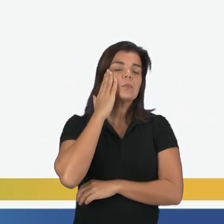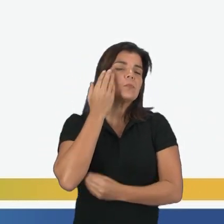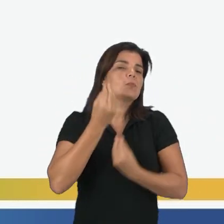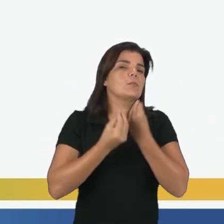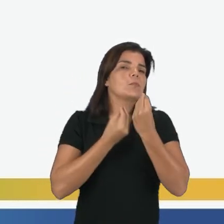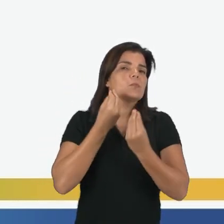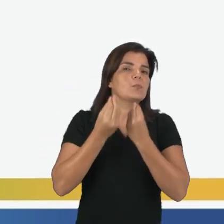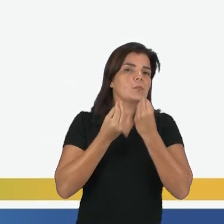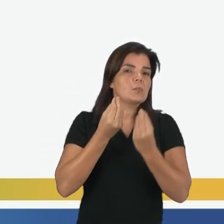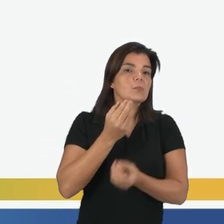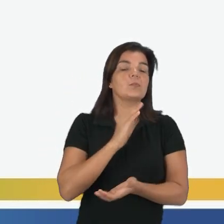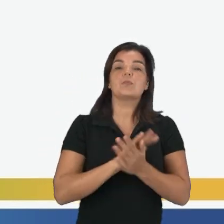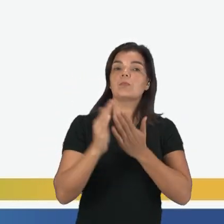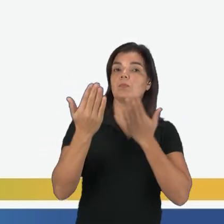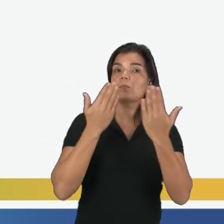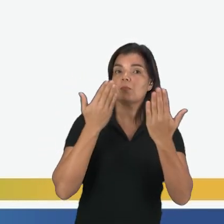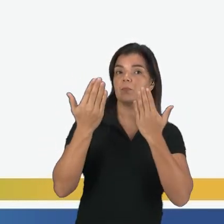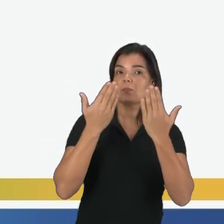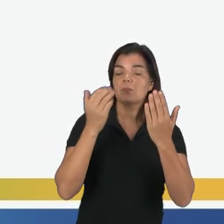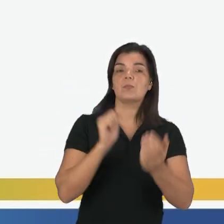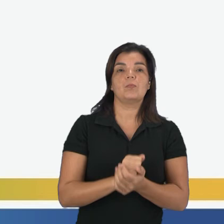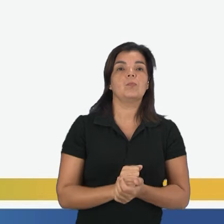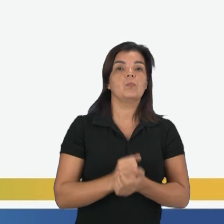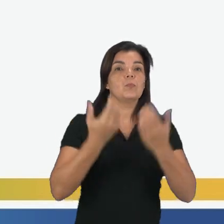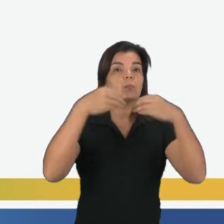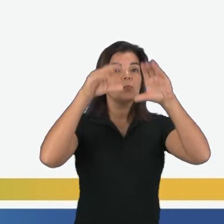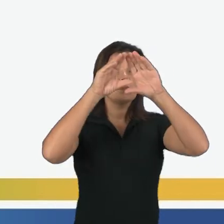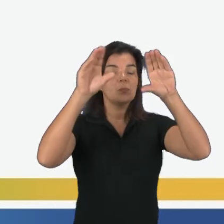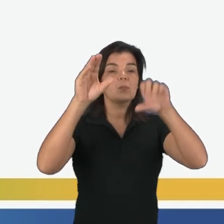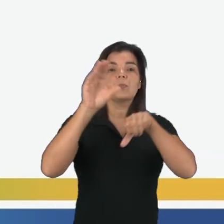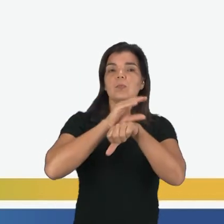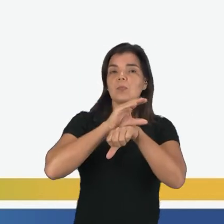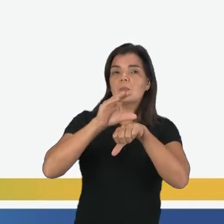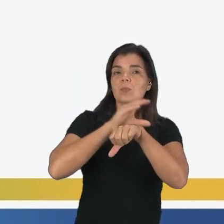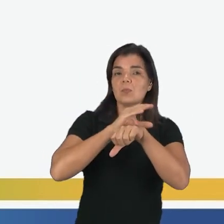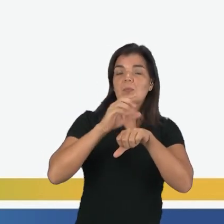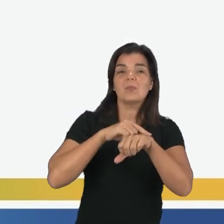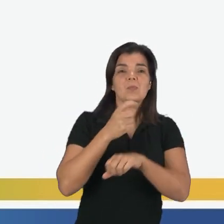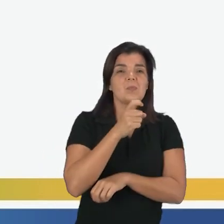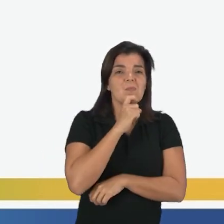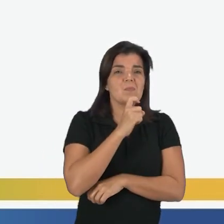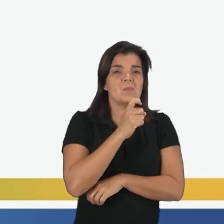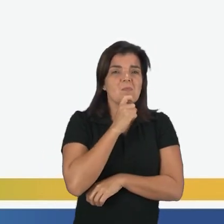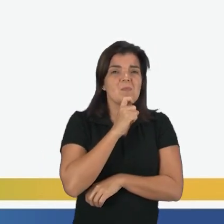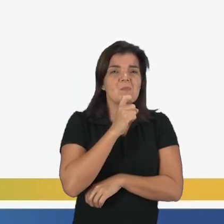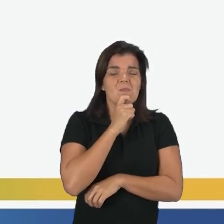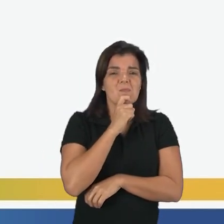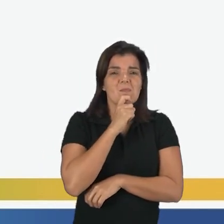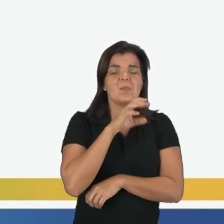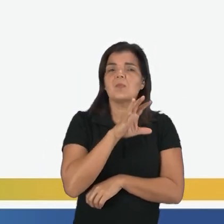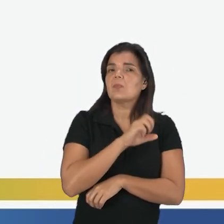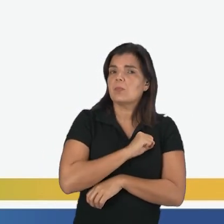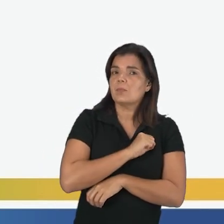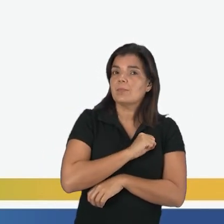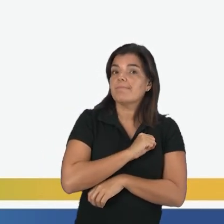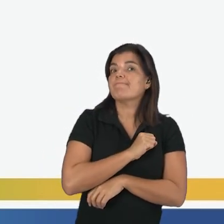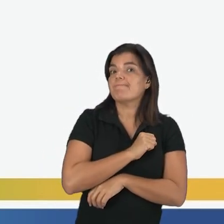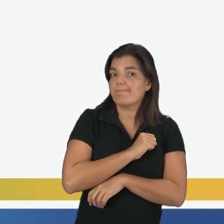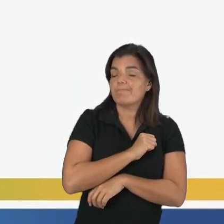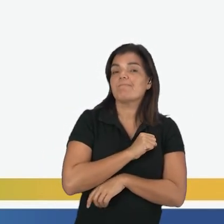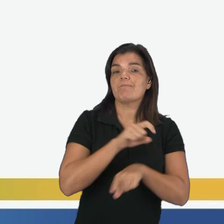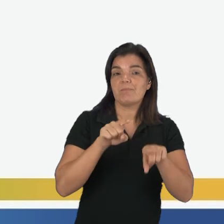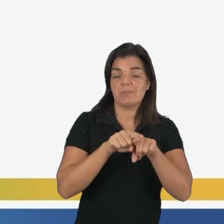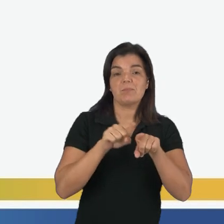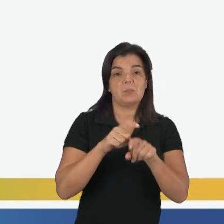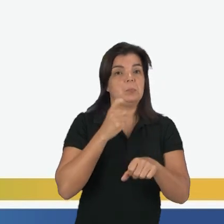como está esse comparação, um céu cinzento? Esse coração, ele está frio? Esse coração está amoroso? Você entende que é um